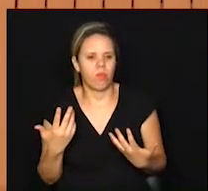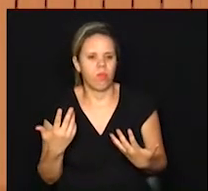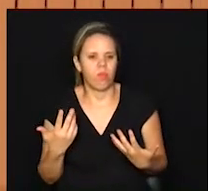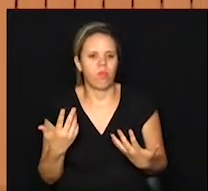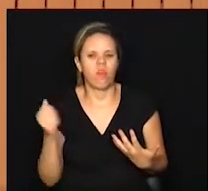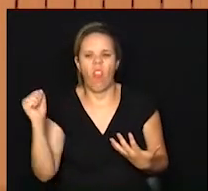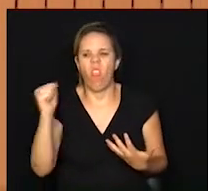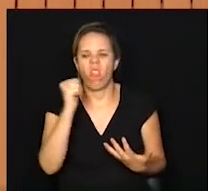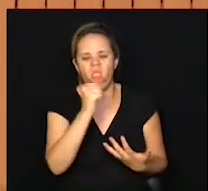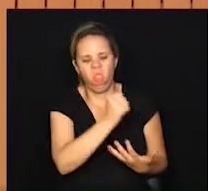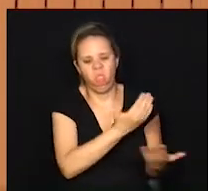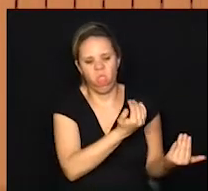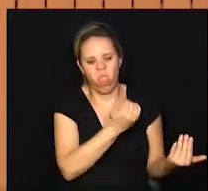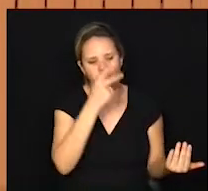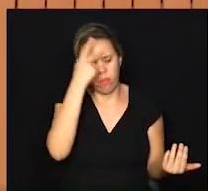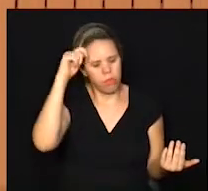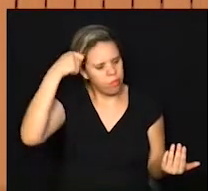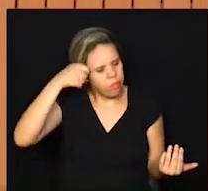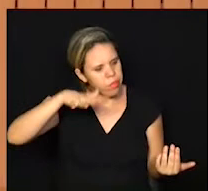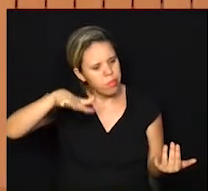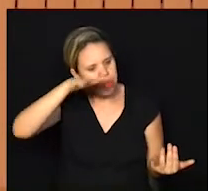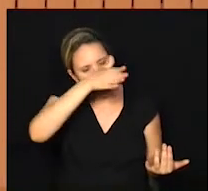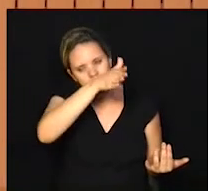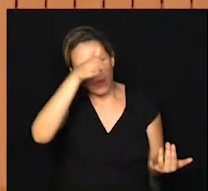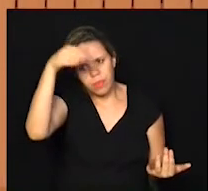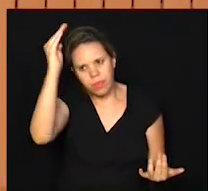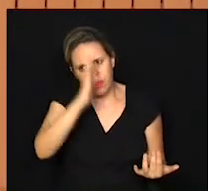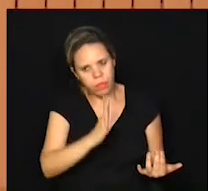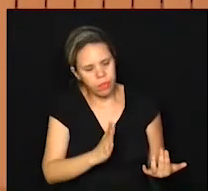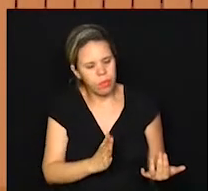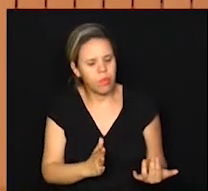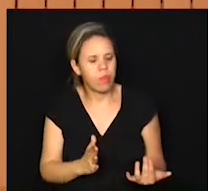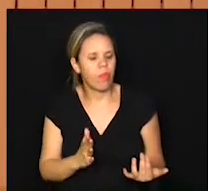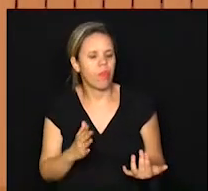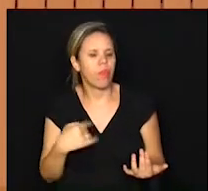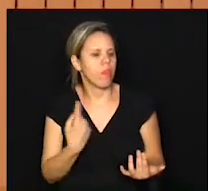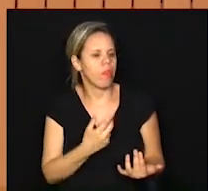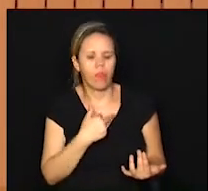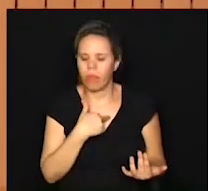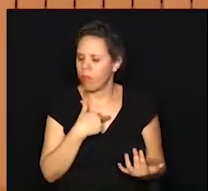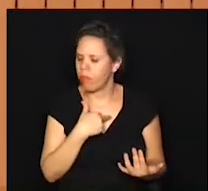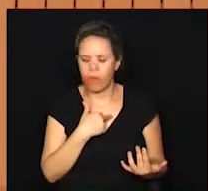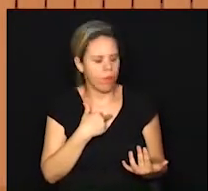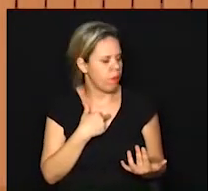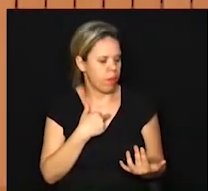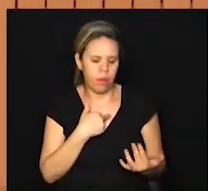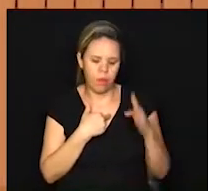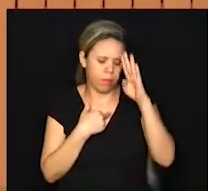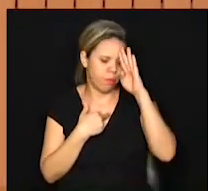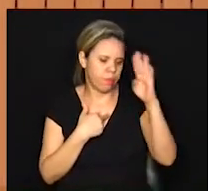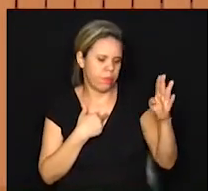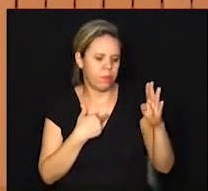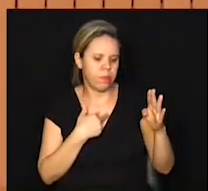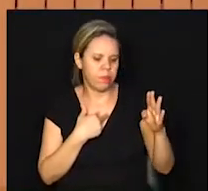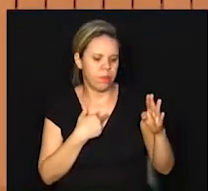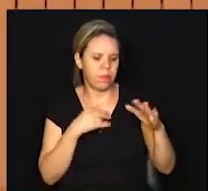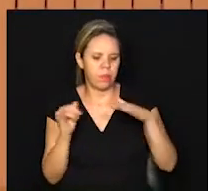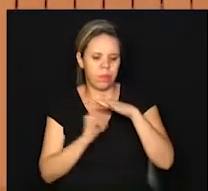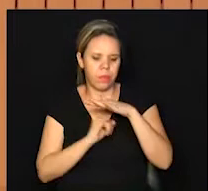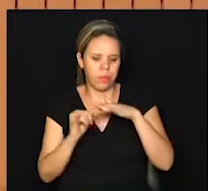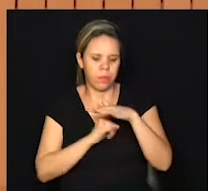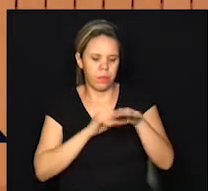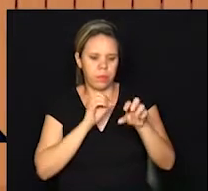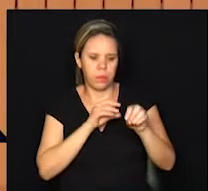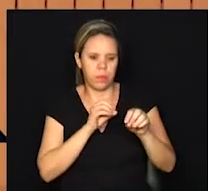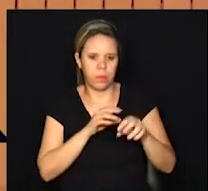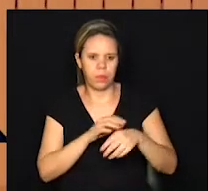genocídio da juventude negra por todos os cantos do Brasil, nós não podemos, principalmente numa instituição de